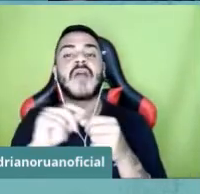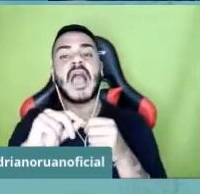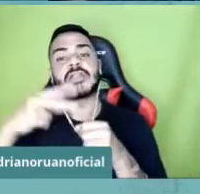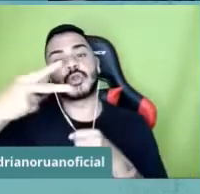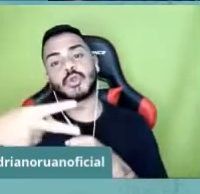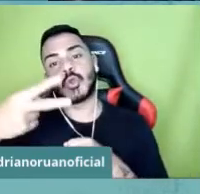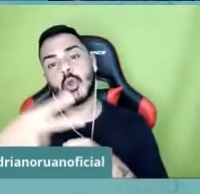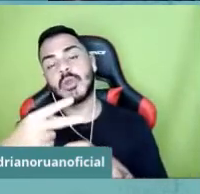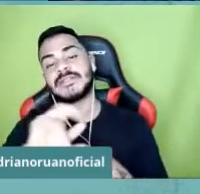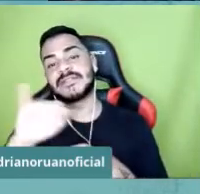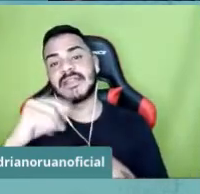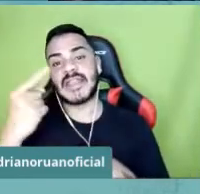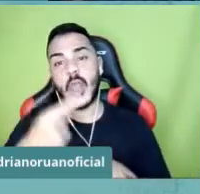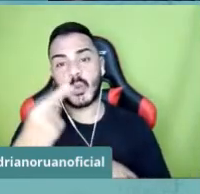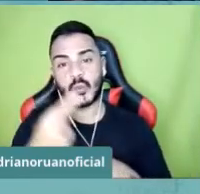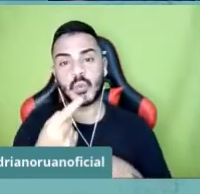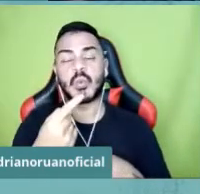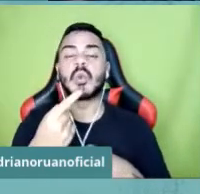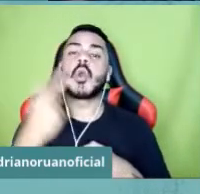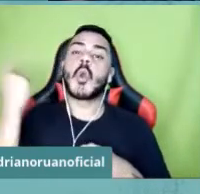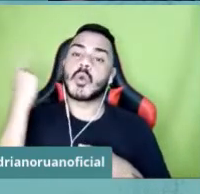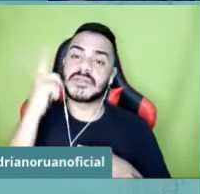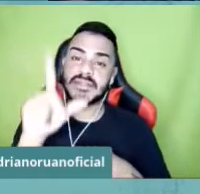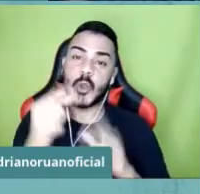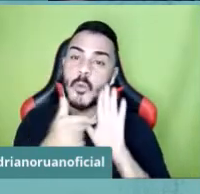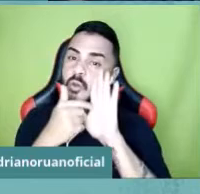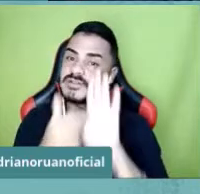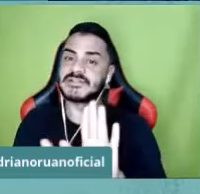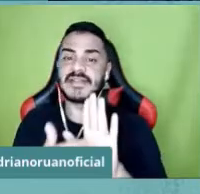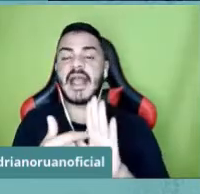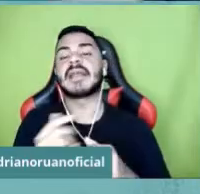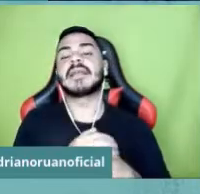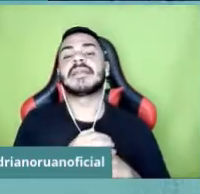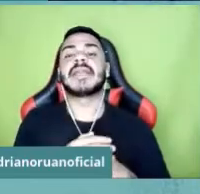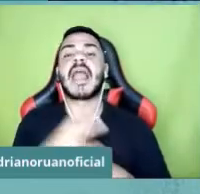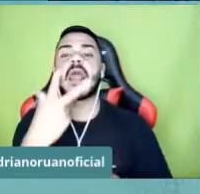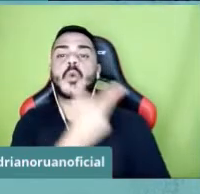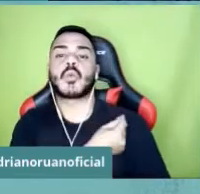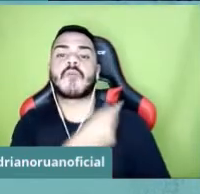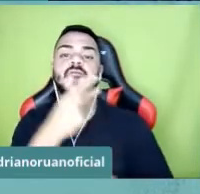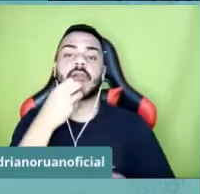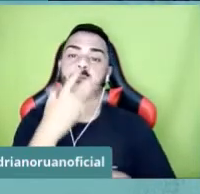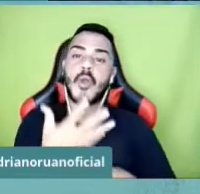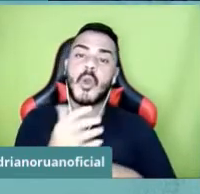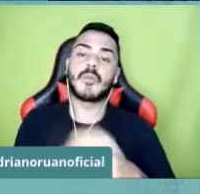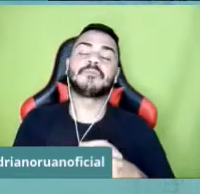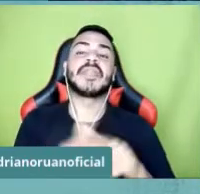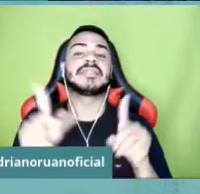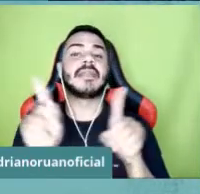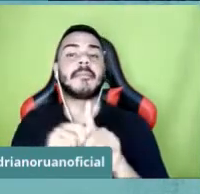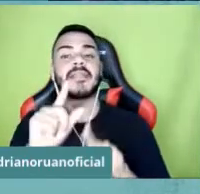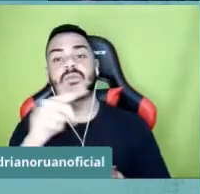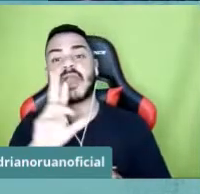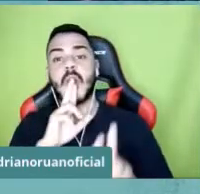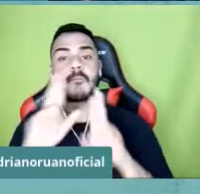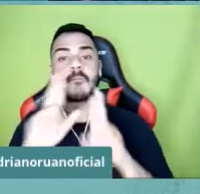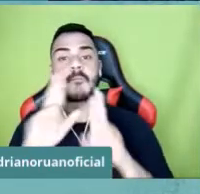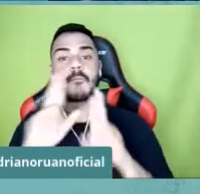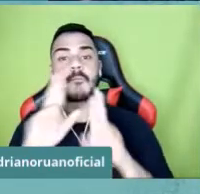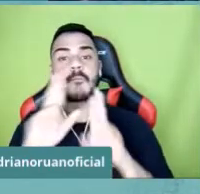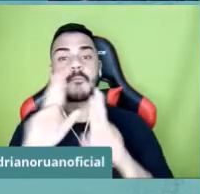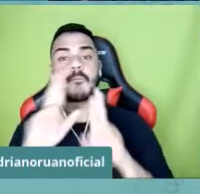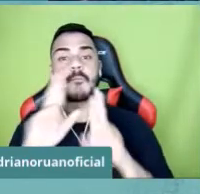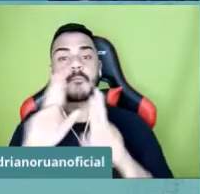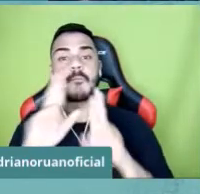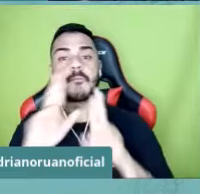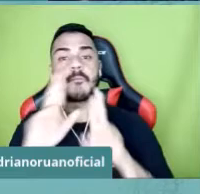na fase 1 eu consigo mostrar que esse imunizante foi eficaz e não trouxe efeitos colaterais graves, eu passo